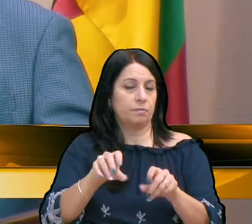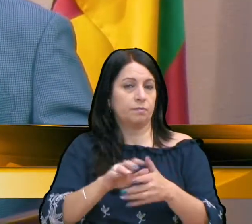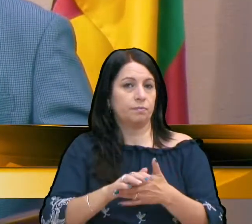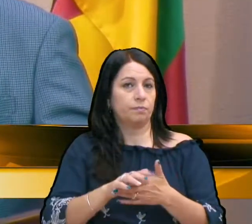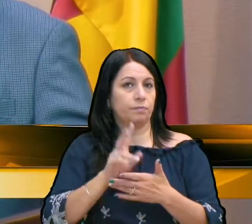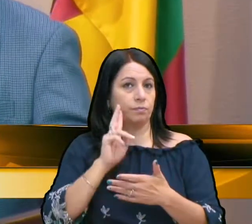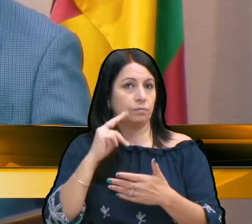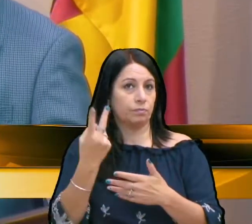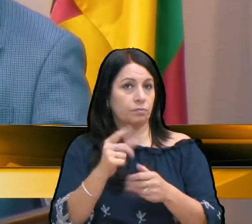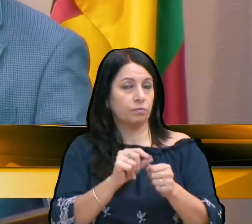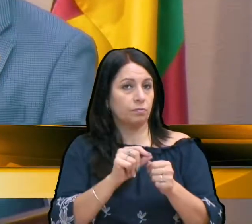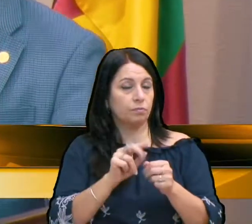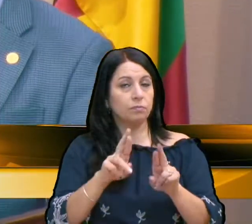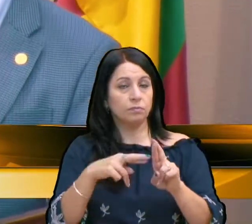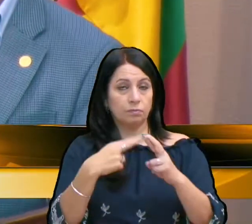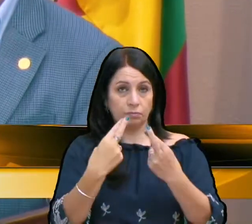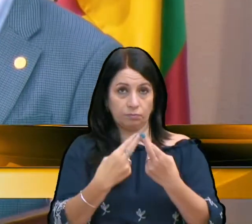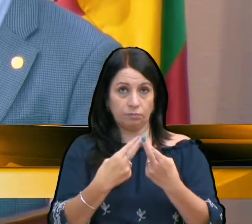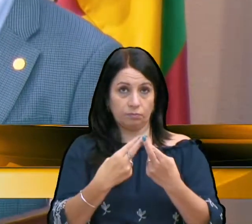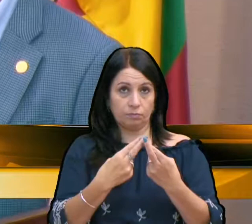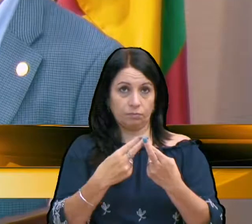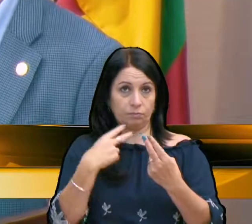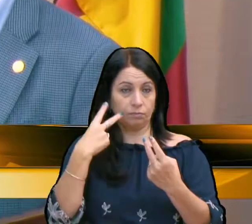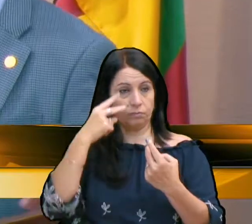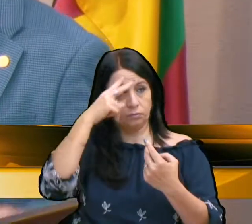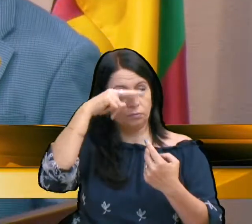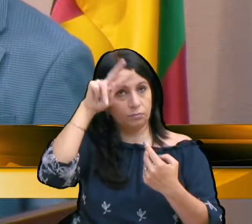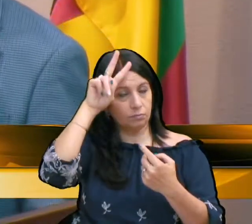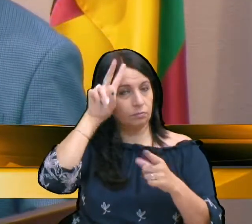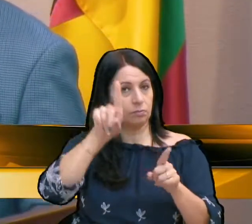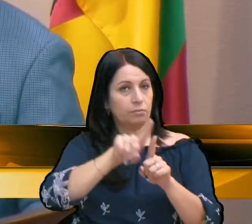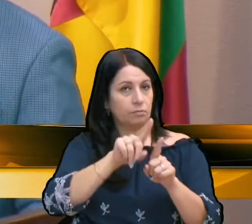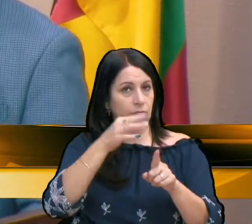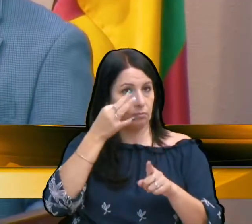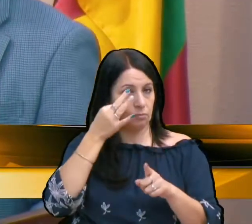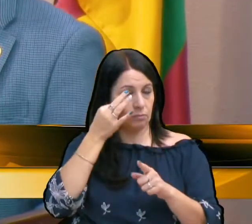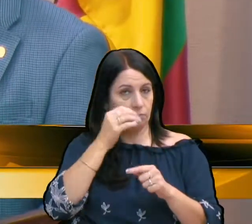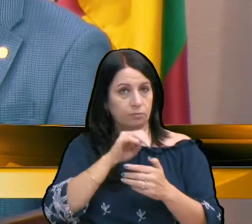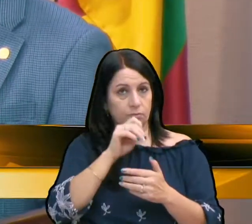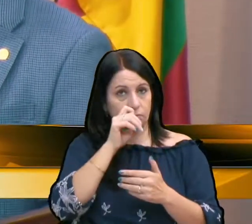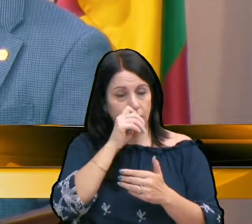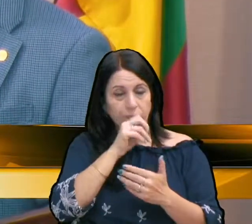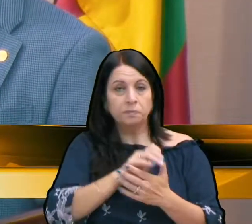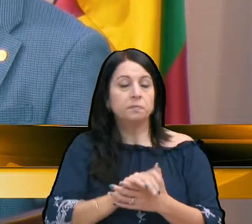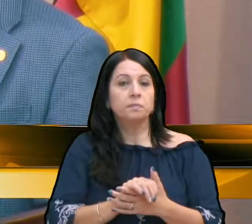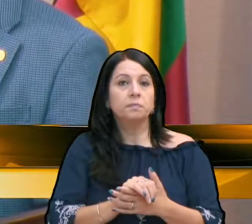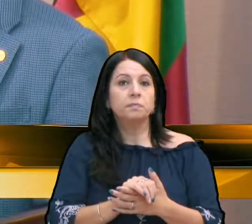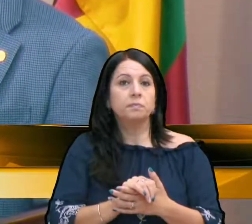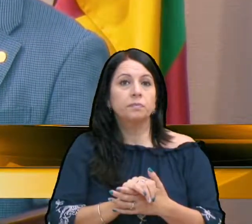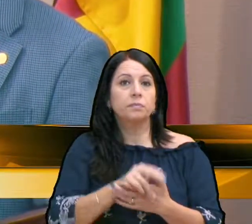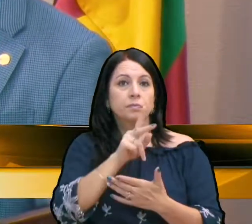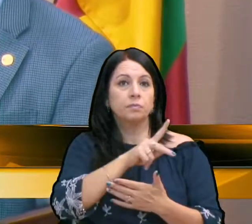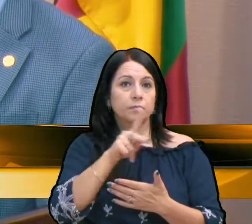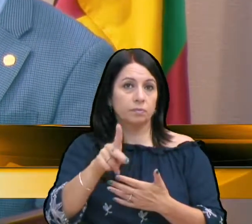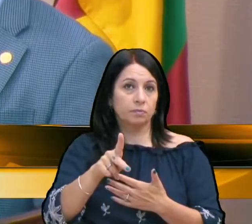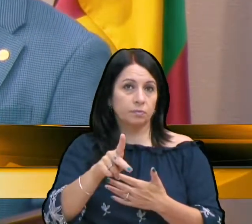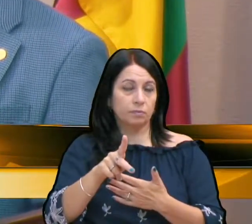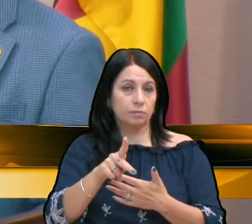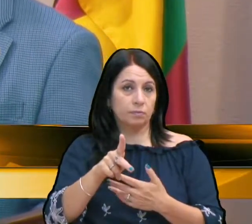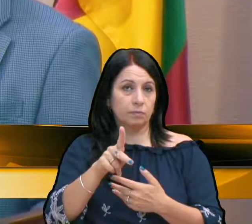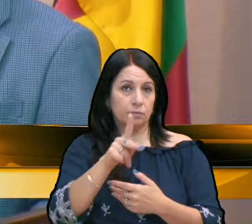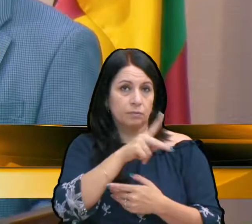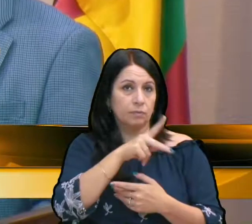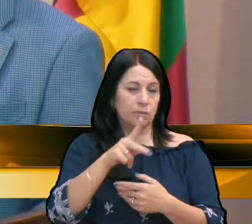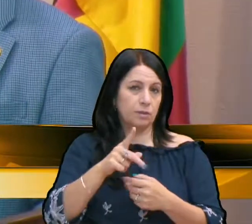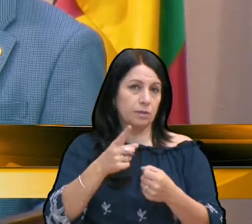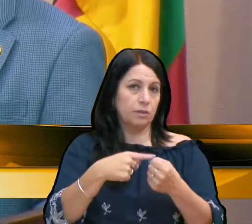nós fizemos uma reunião e o vereador Edson da Rosa também esteve presente com essas professoras, que são